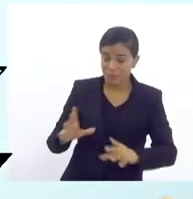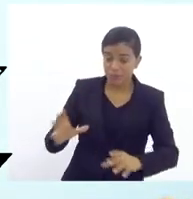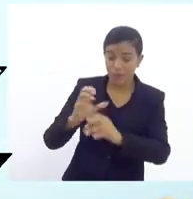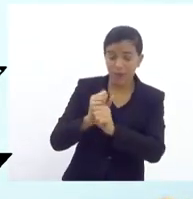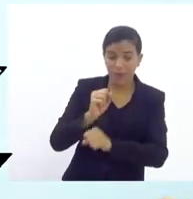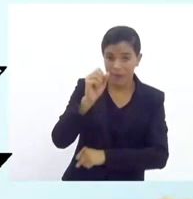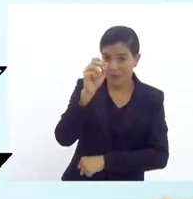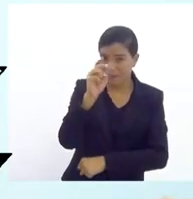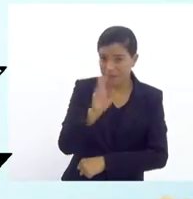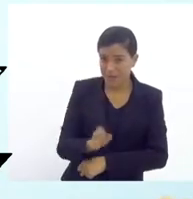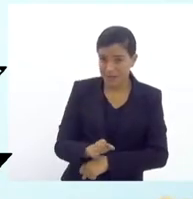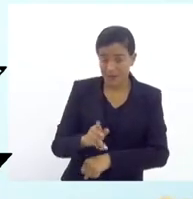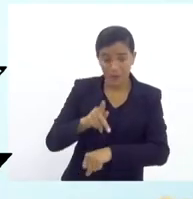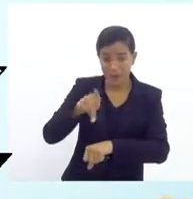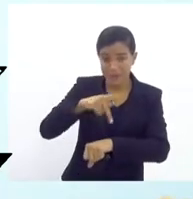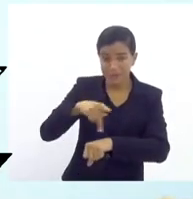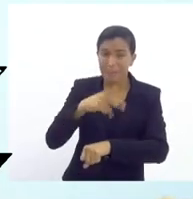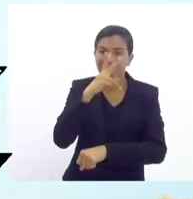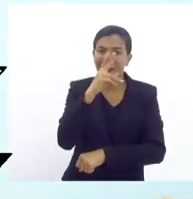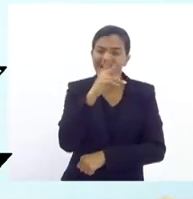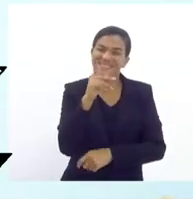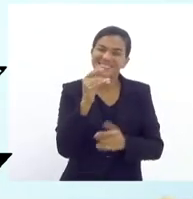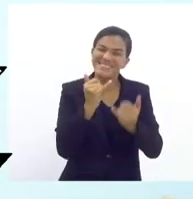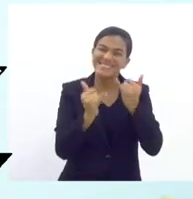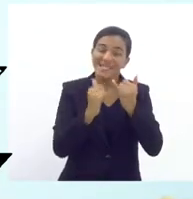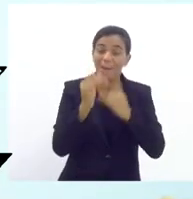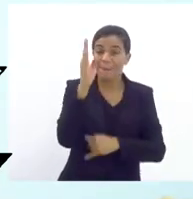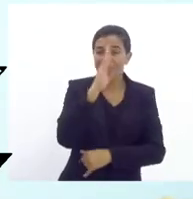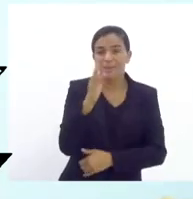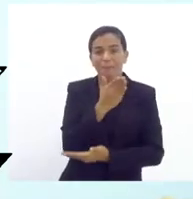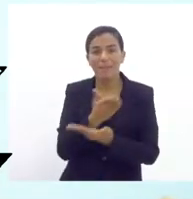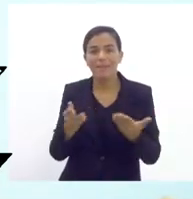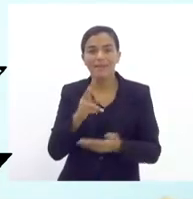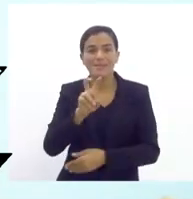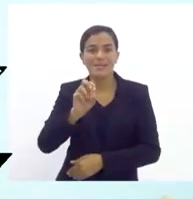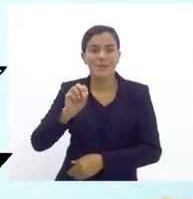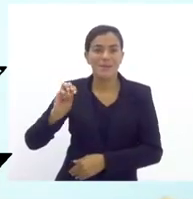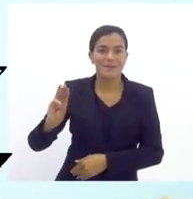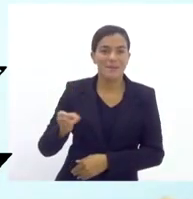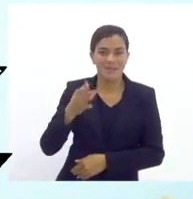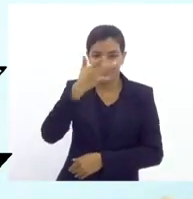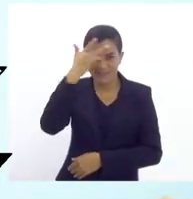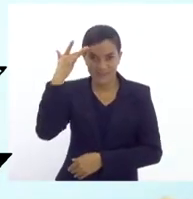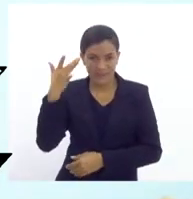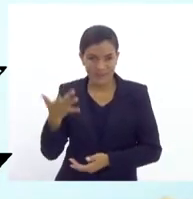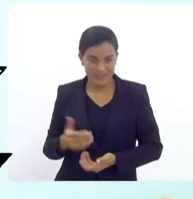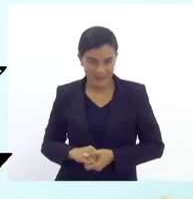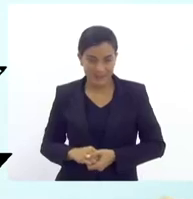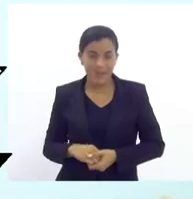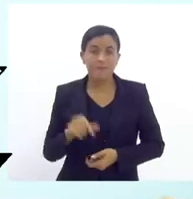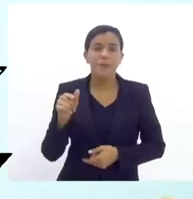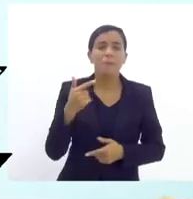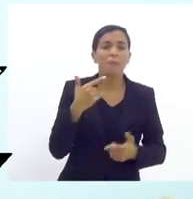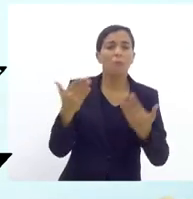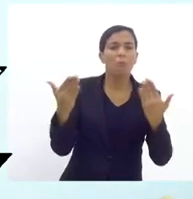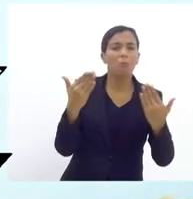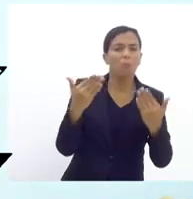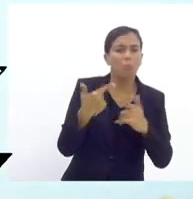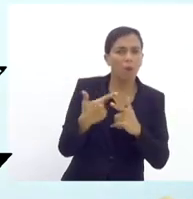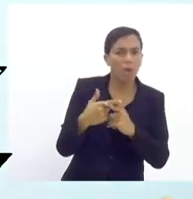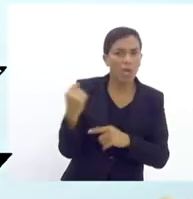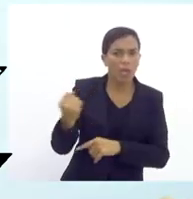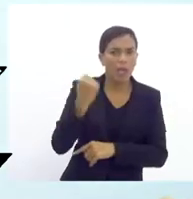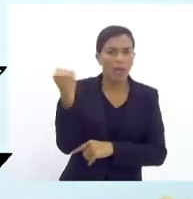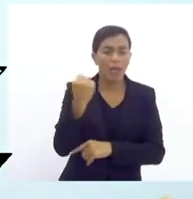é como se o Brasil hoje perdesse 50 milhões de pessoas Esse é a dimensão da crise na Venezuela E por que que ela é tão grande